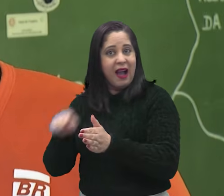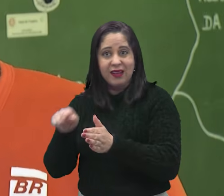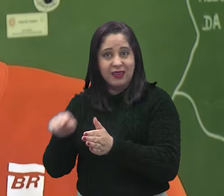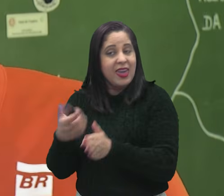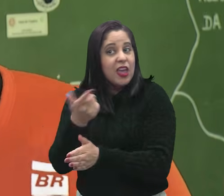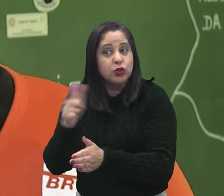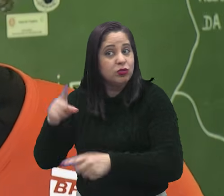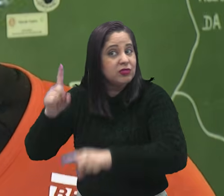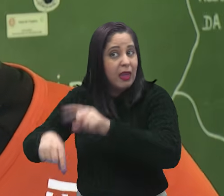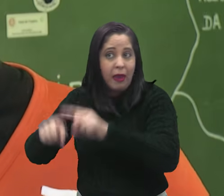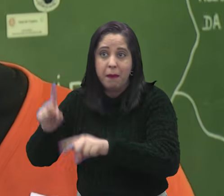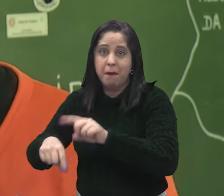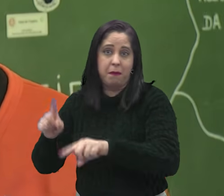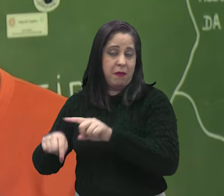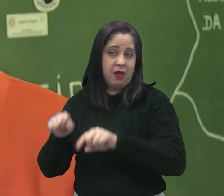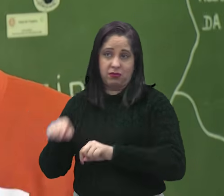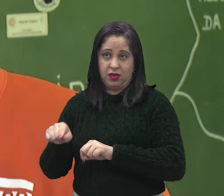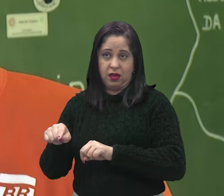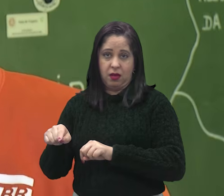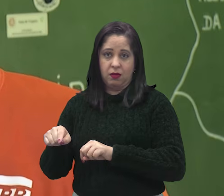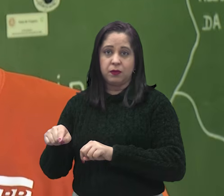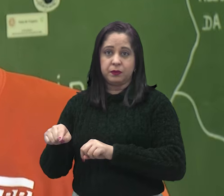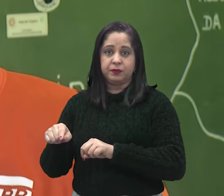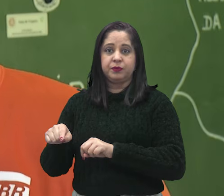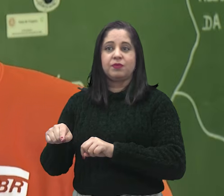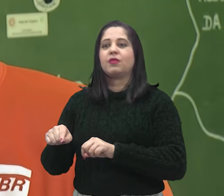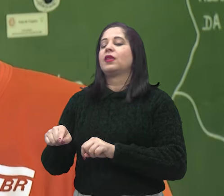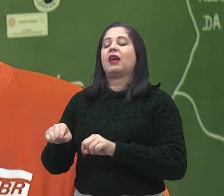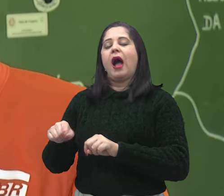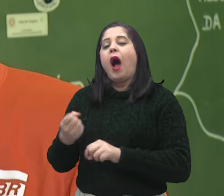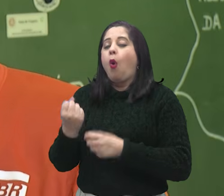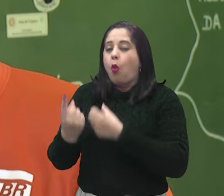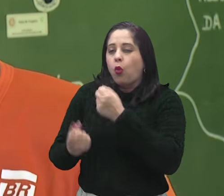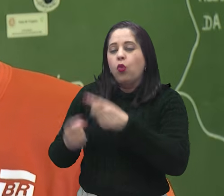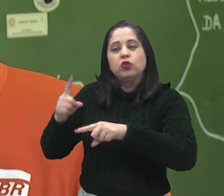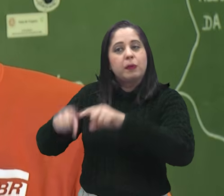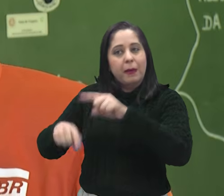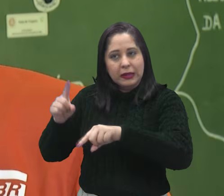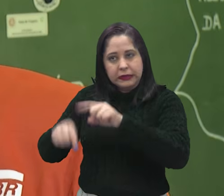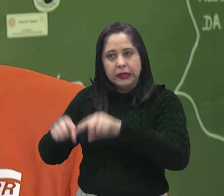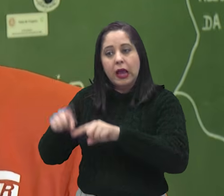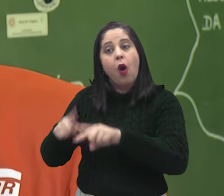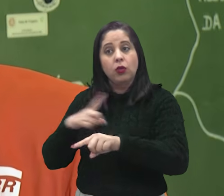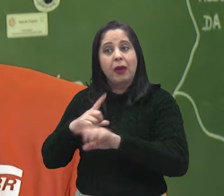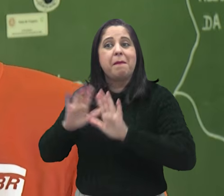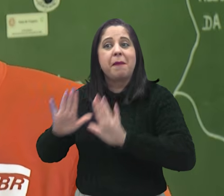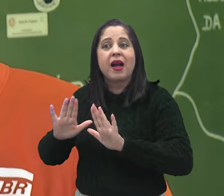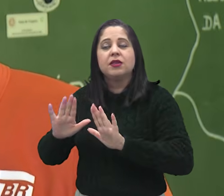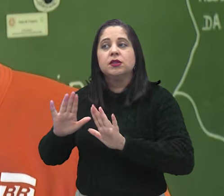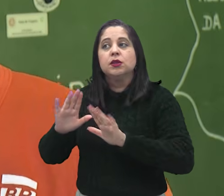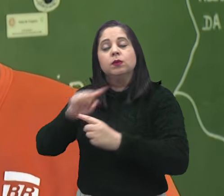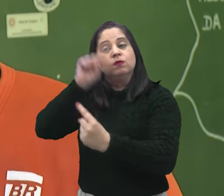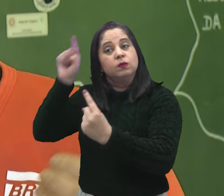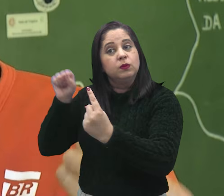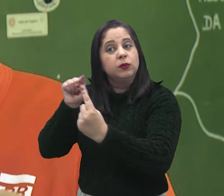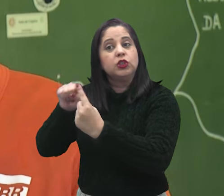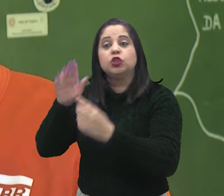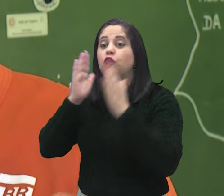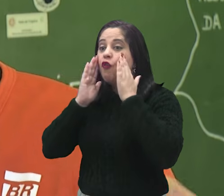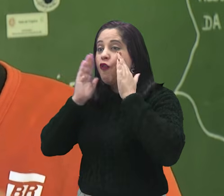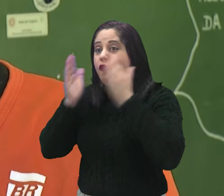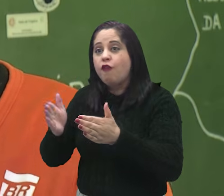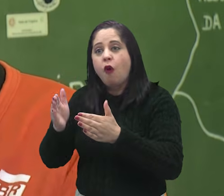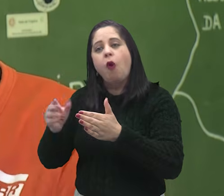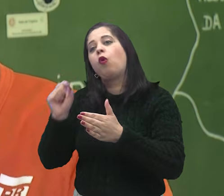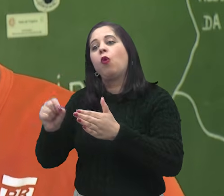território. A gente tem aqui nesse espaço coisas em exposição, mas o que importa são as